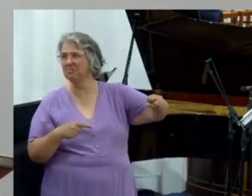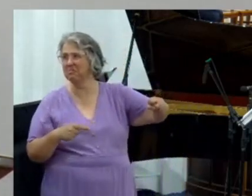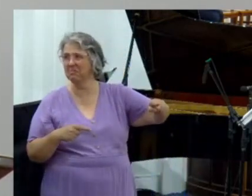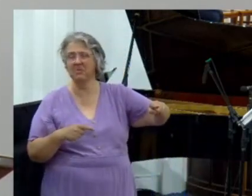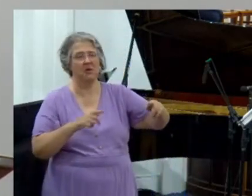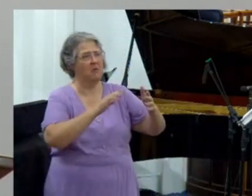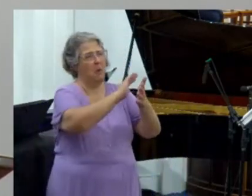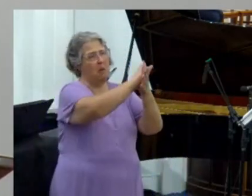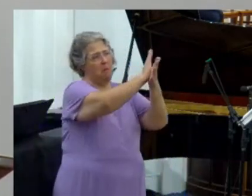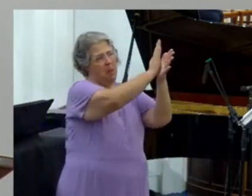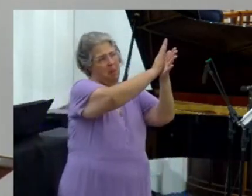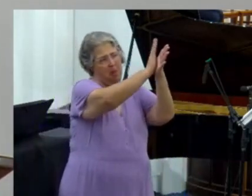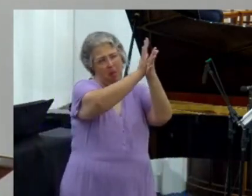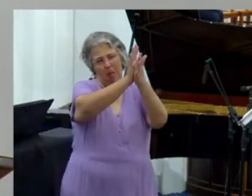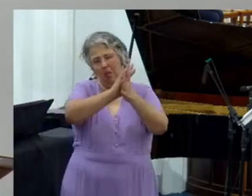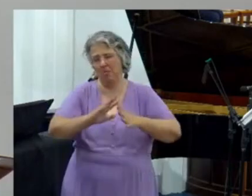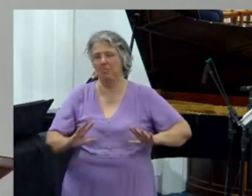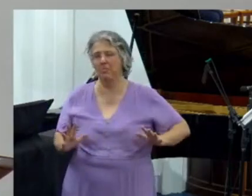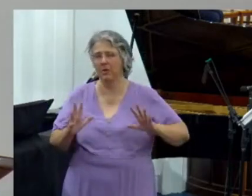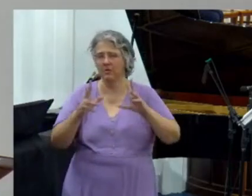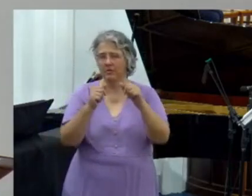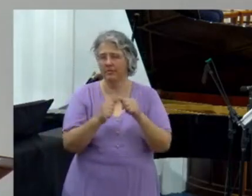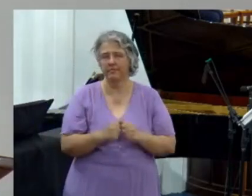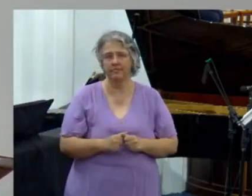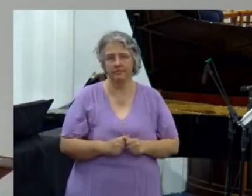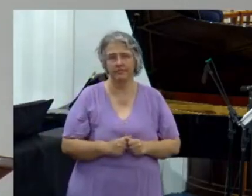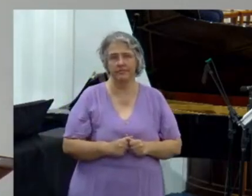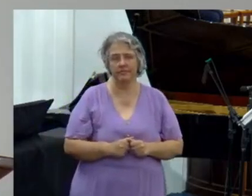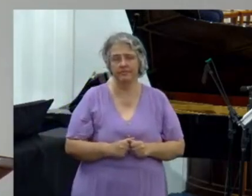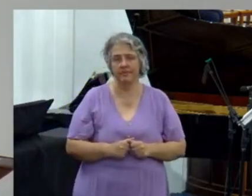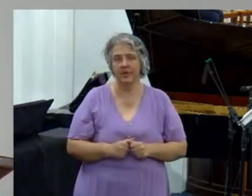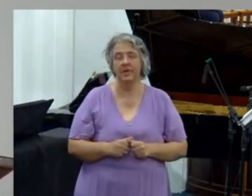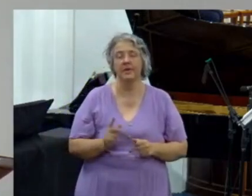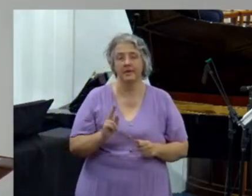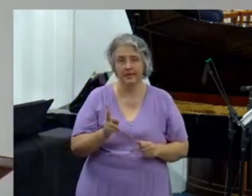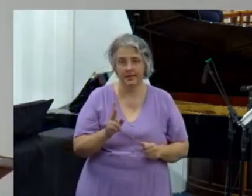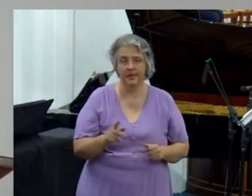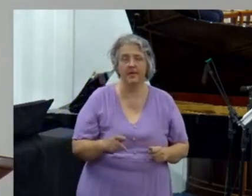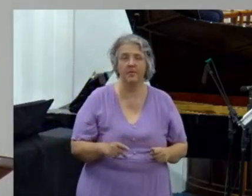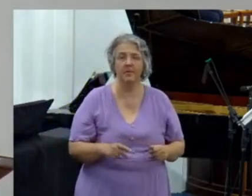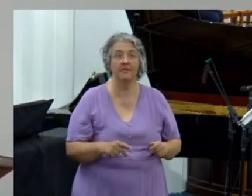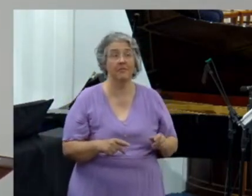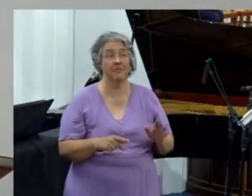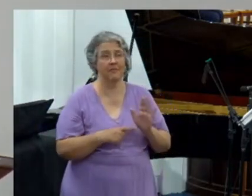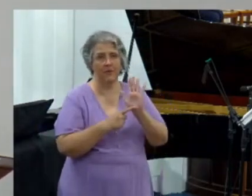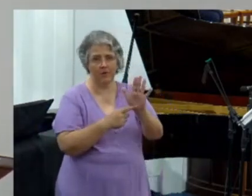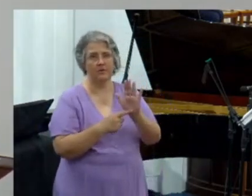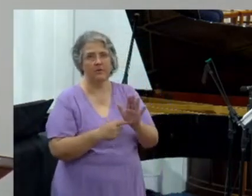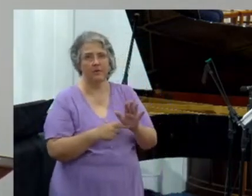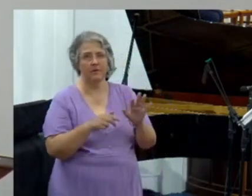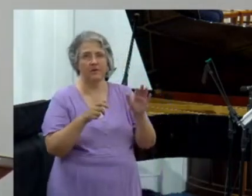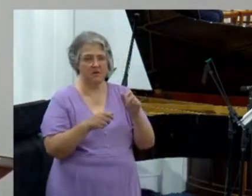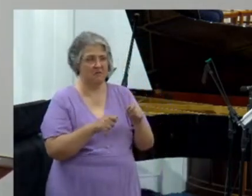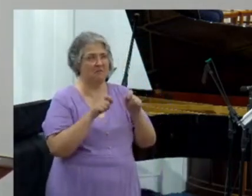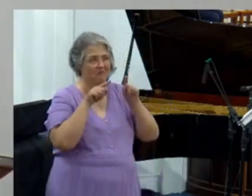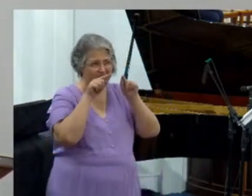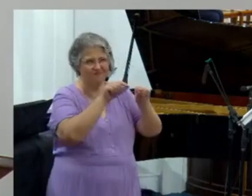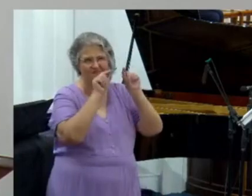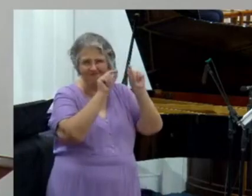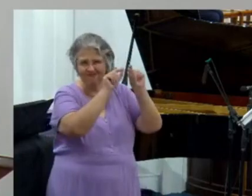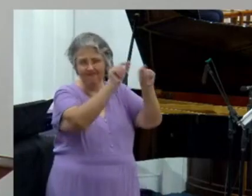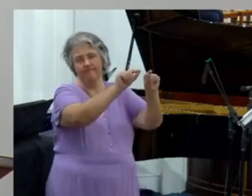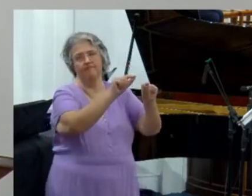Mateus de Jesus saindo do templo termina com uma nota de condenação daquele lugar.